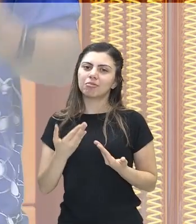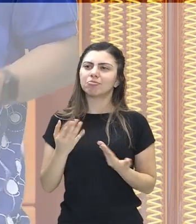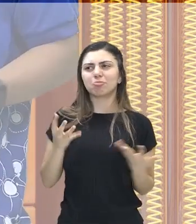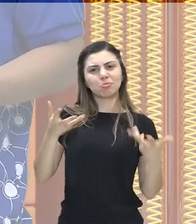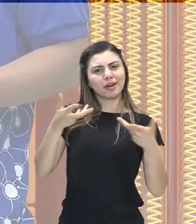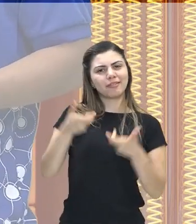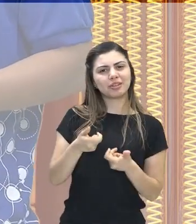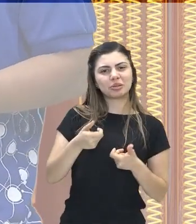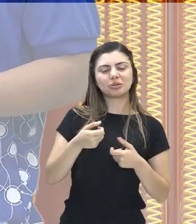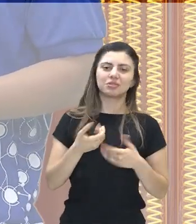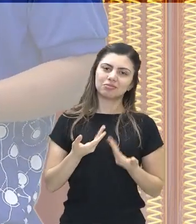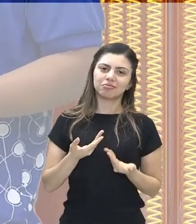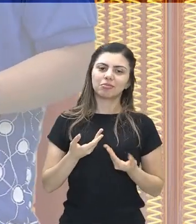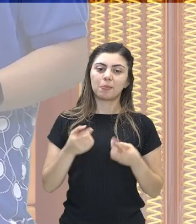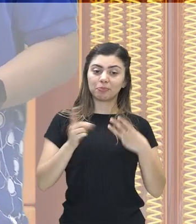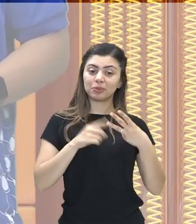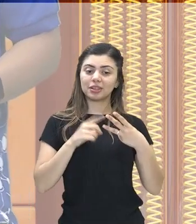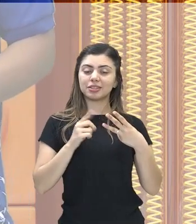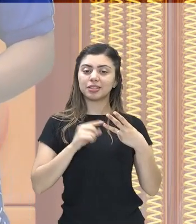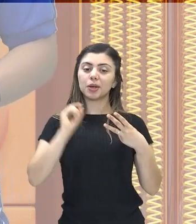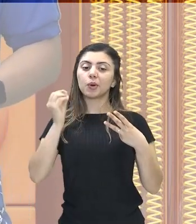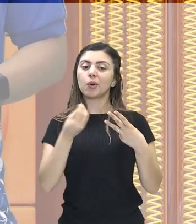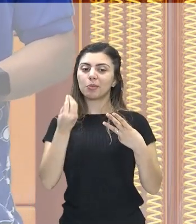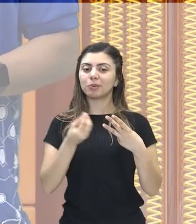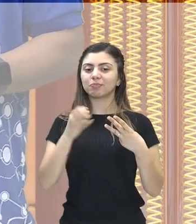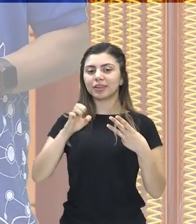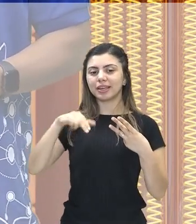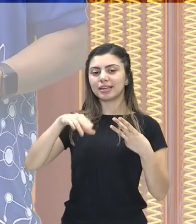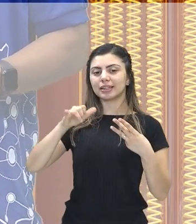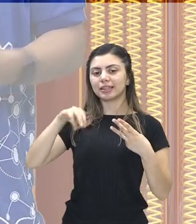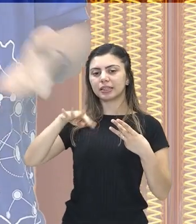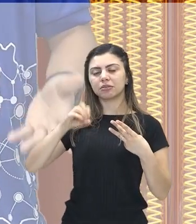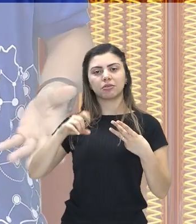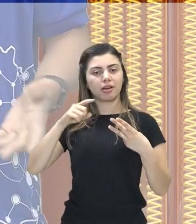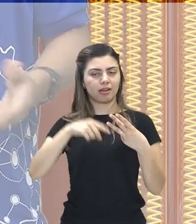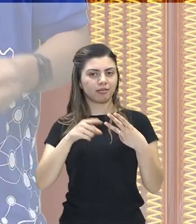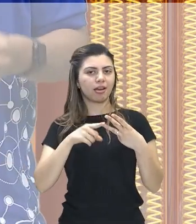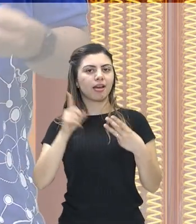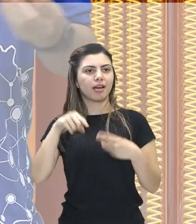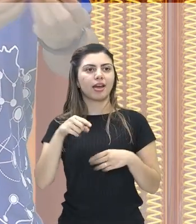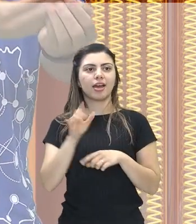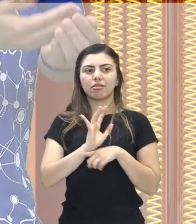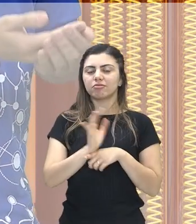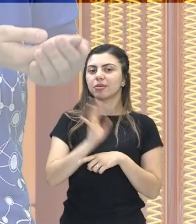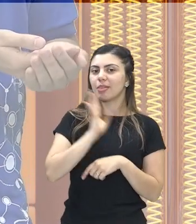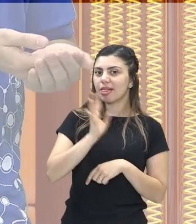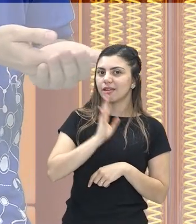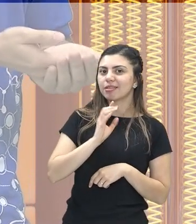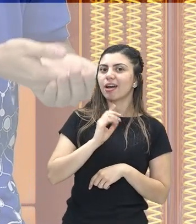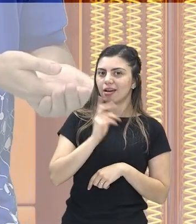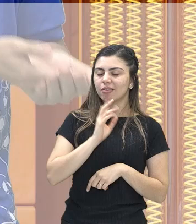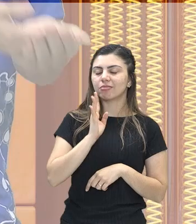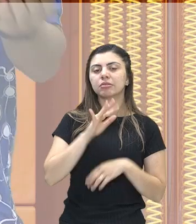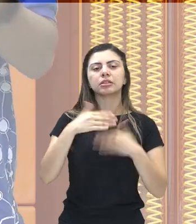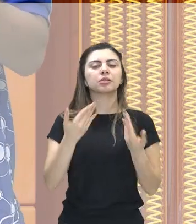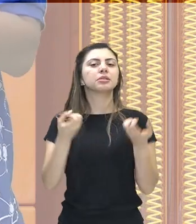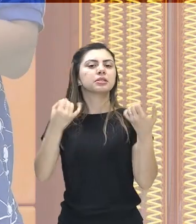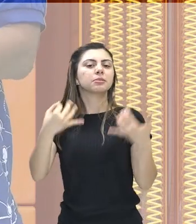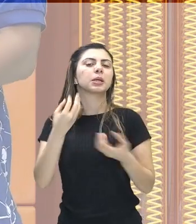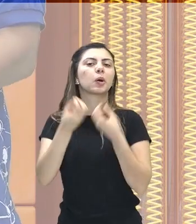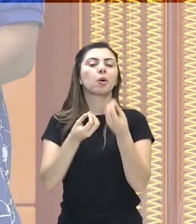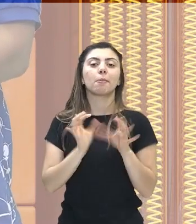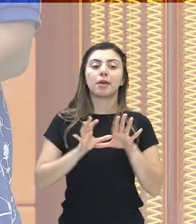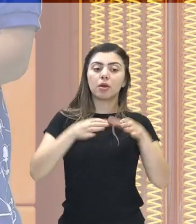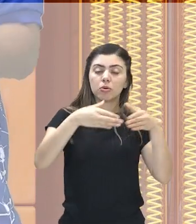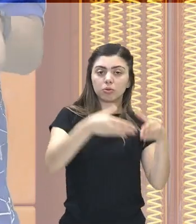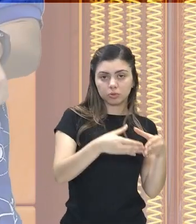assim pesada pra gente, é o filme Encanto, é um filme muito bom, né, da Disney, inclusive, que trata, pessoal, uma comunidade